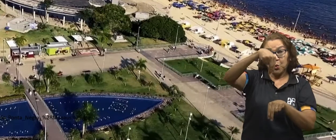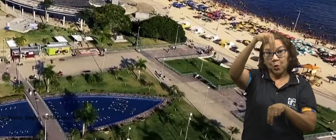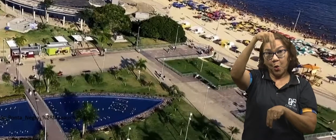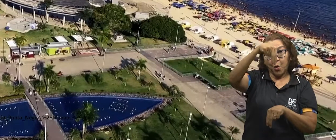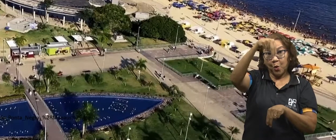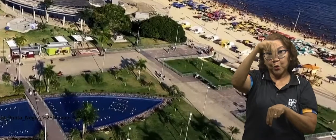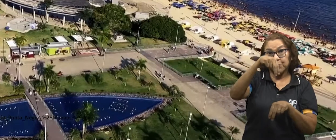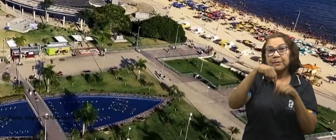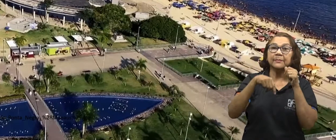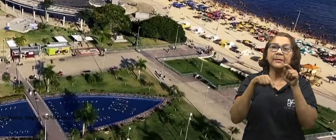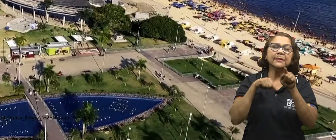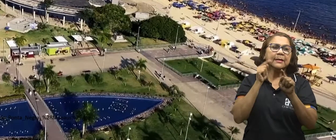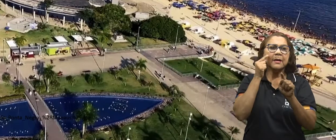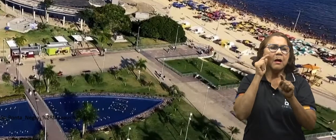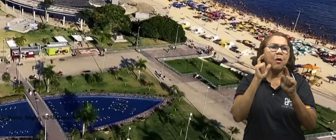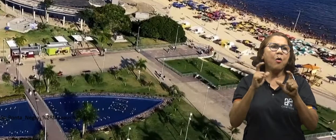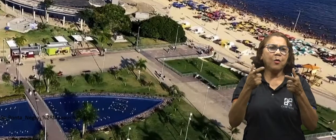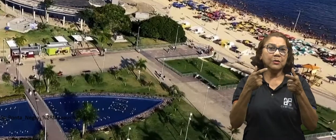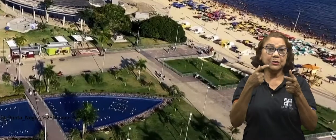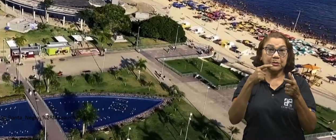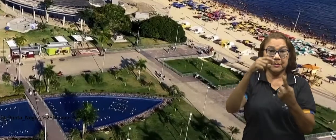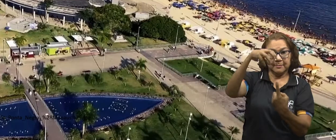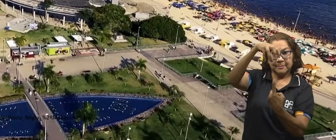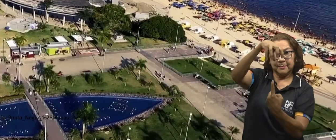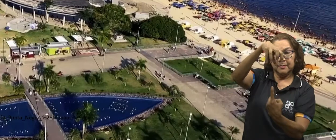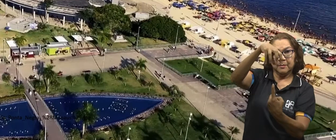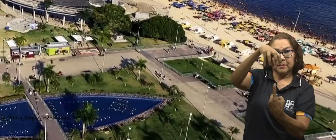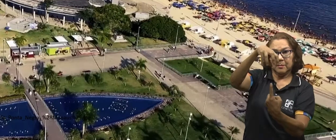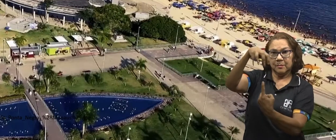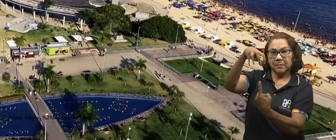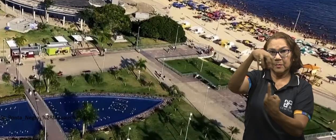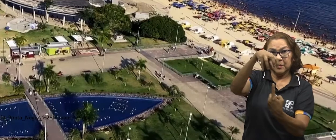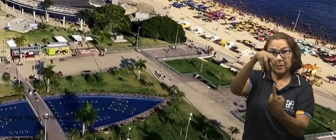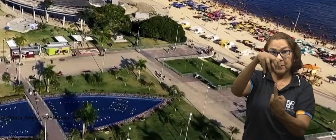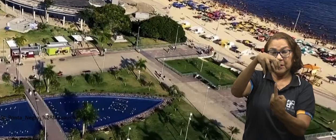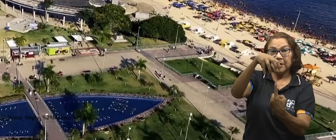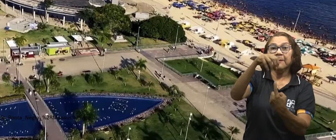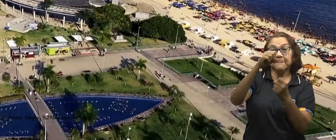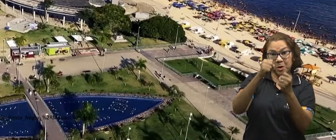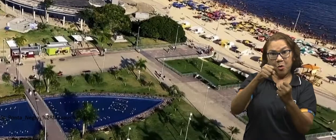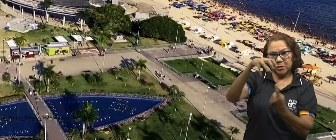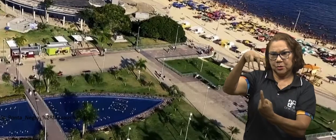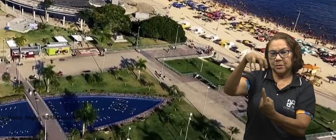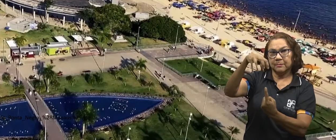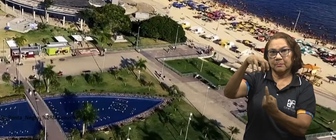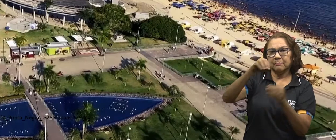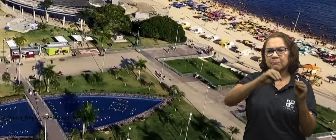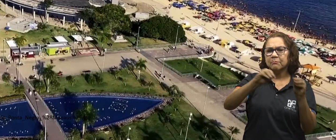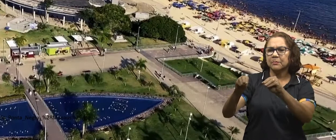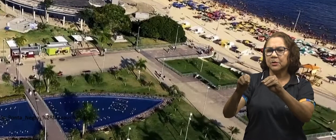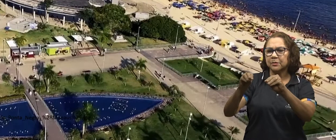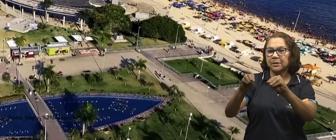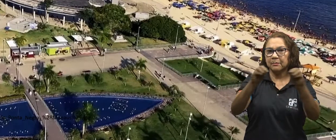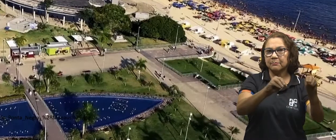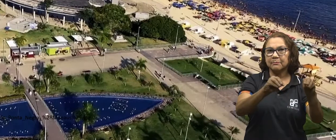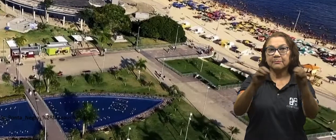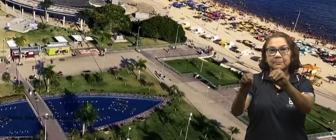observação ou do observador. Observe a imagem. Nessa imagem ao fundo, observamos a praia da Ponta